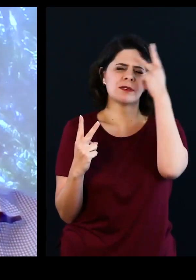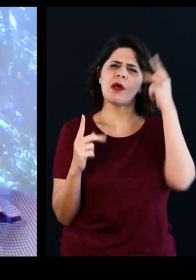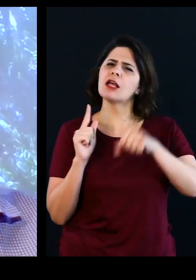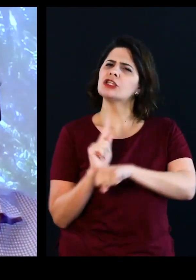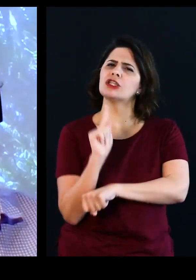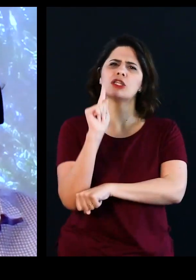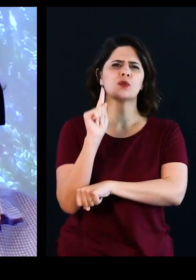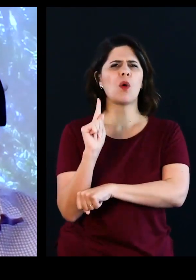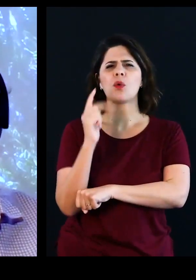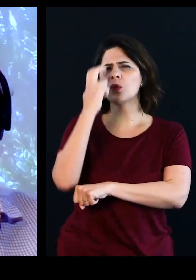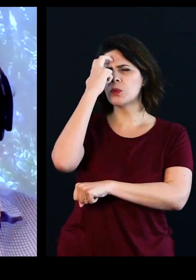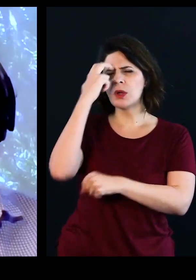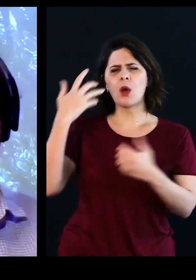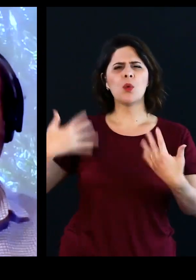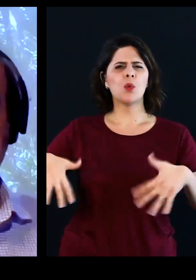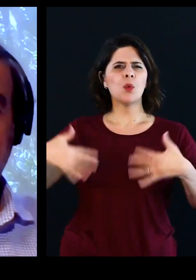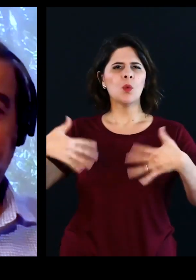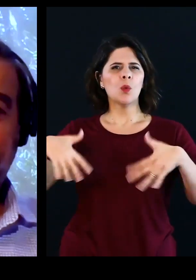gestores culturais,